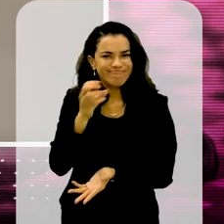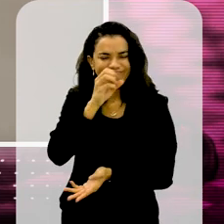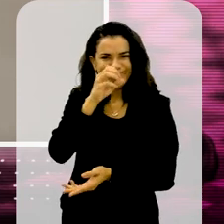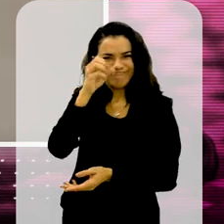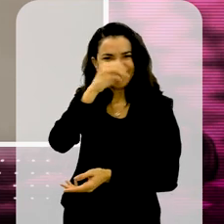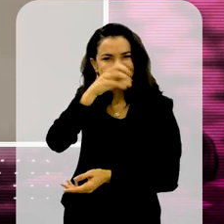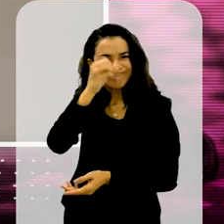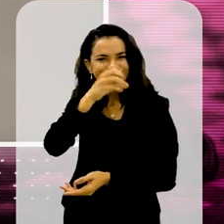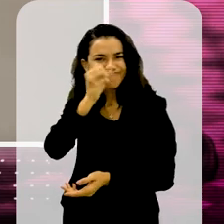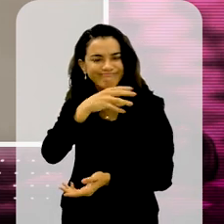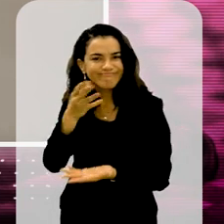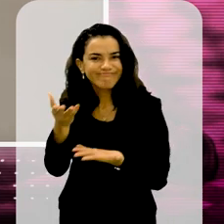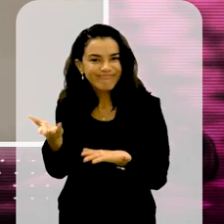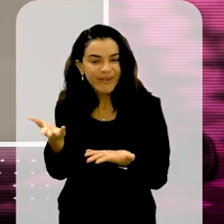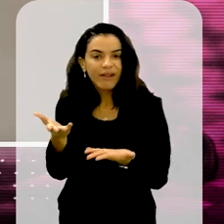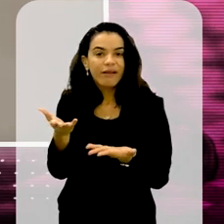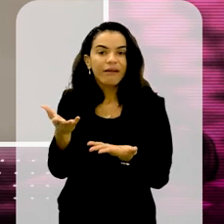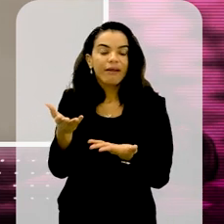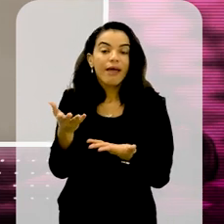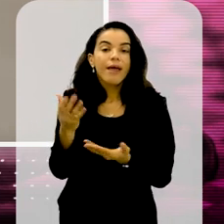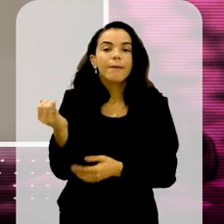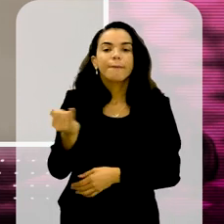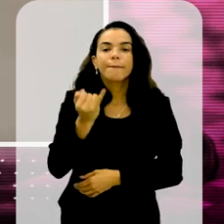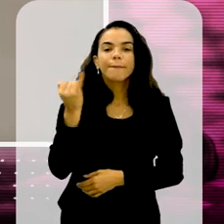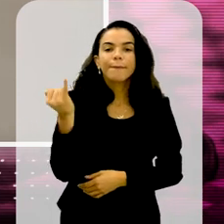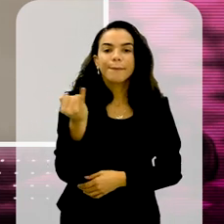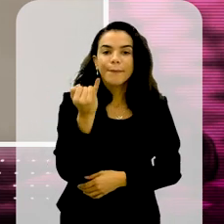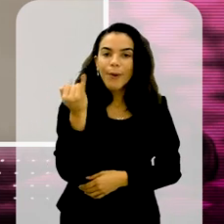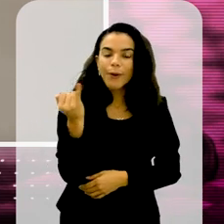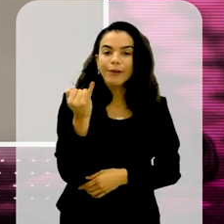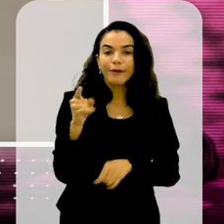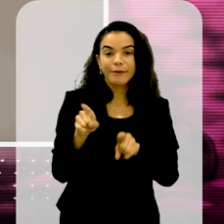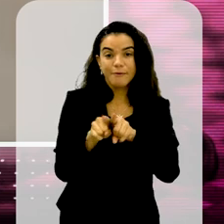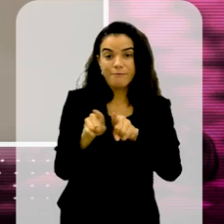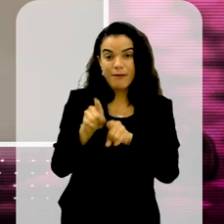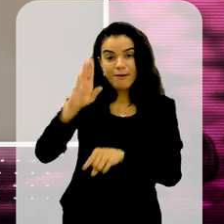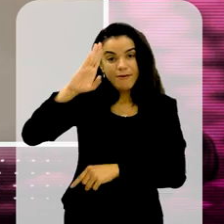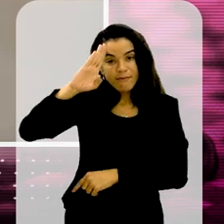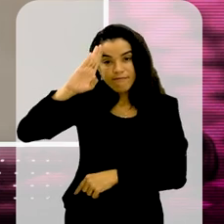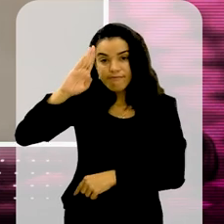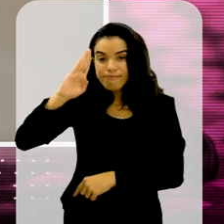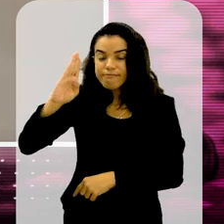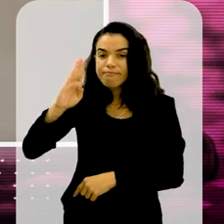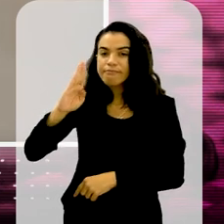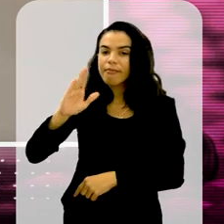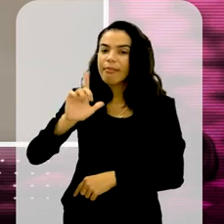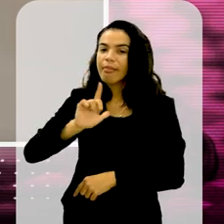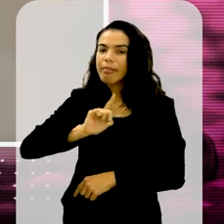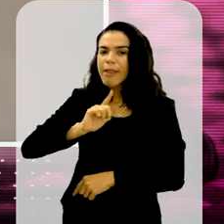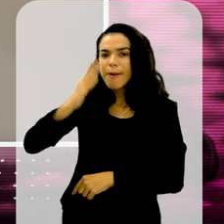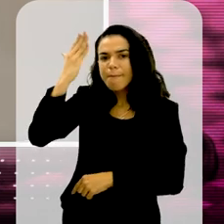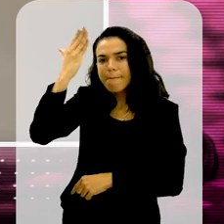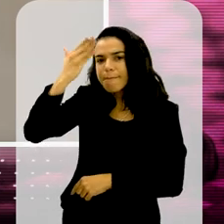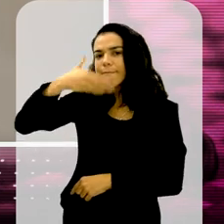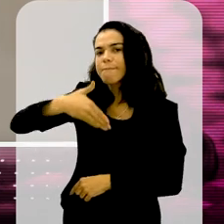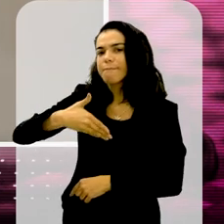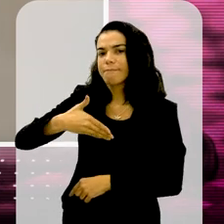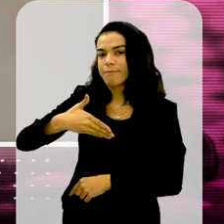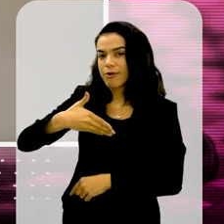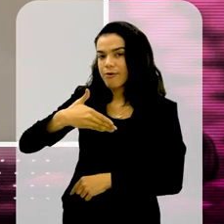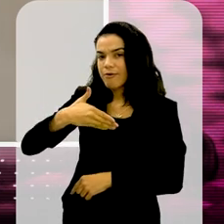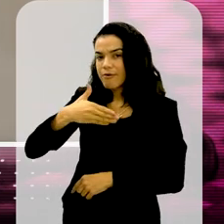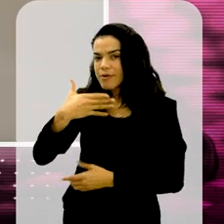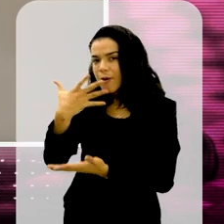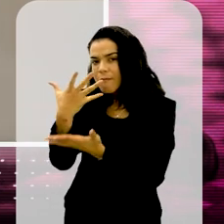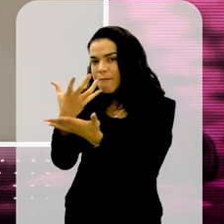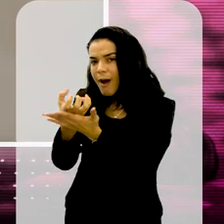de vítima do stalking, é super importante e essencial você ter provas disso. Então,